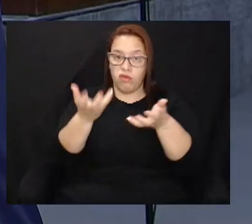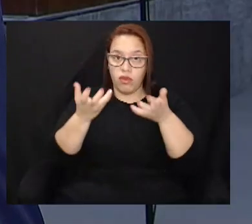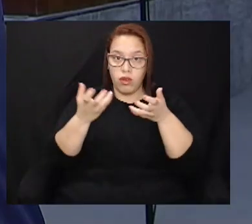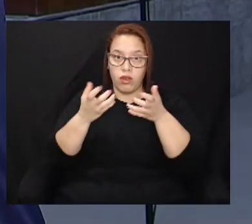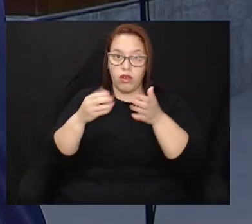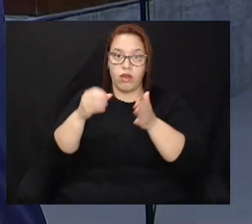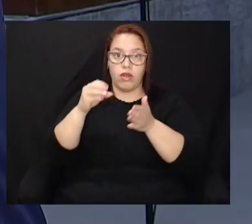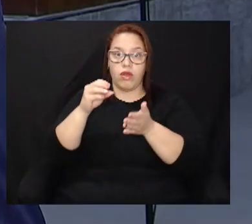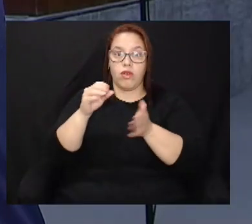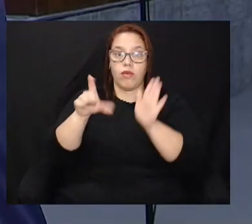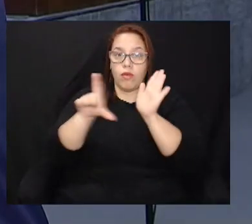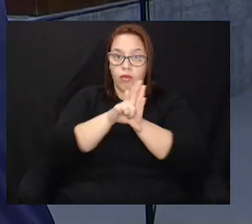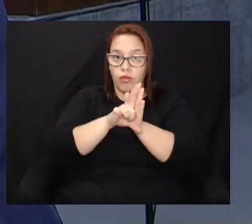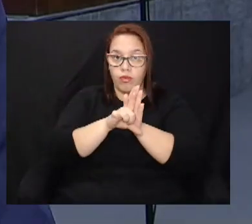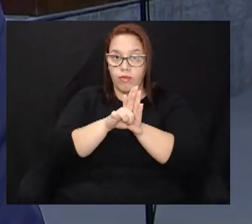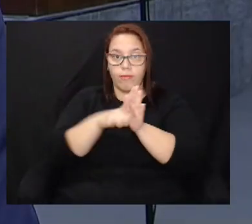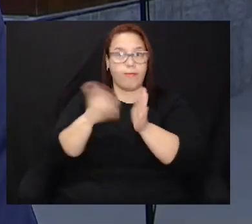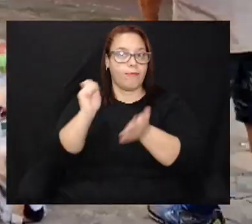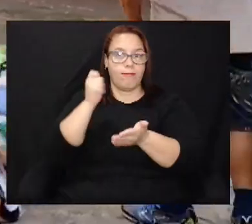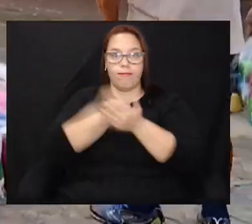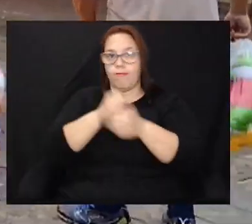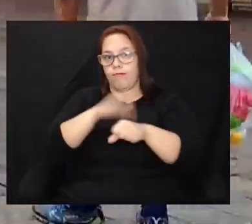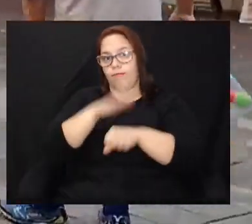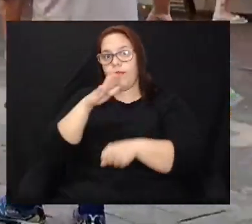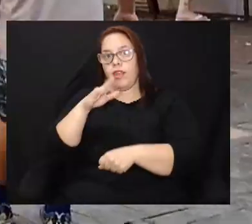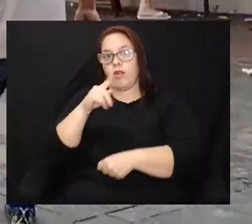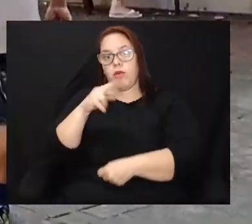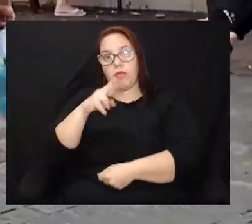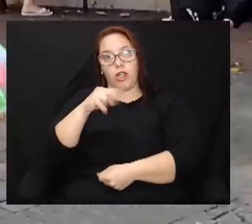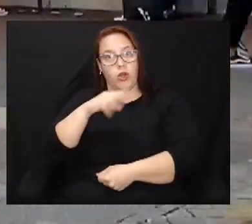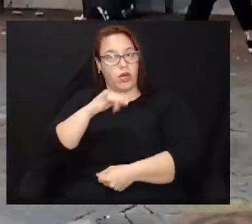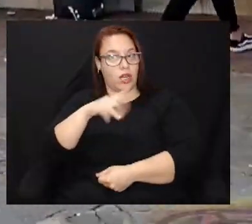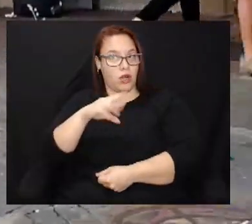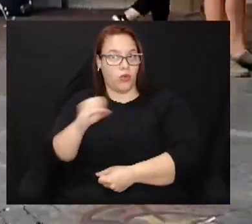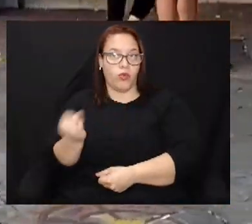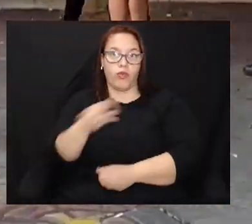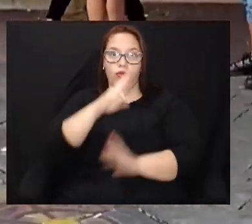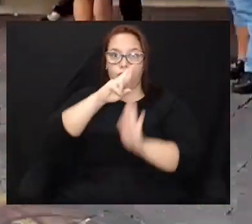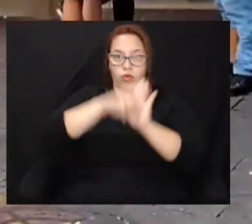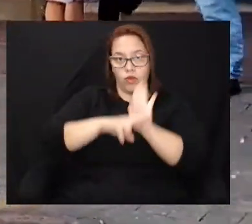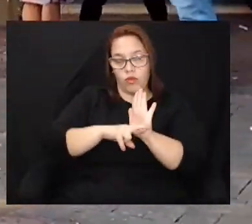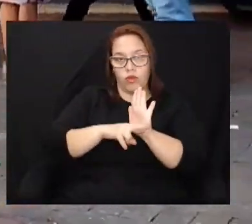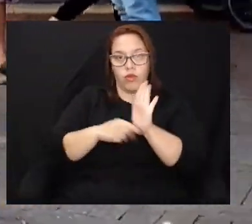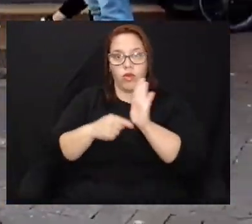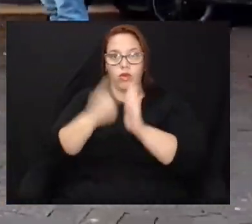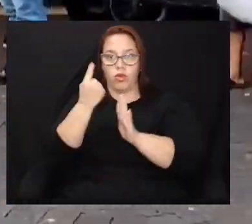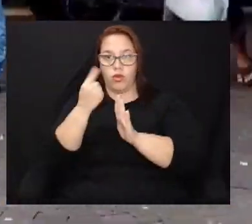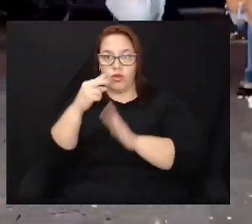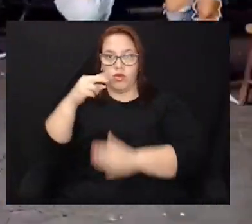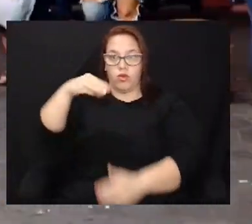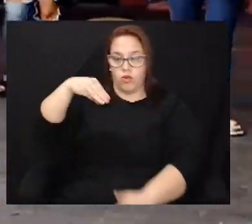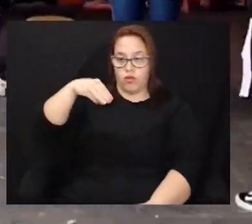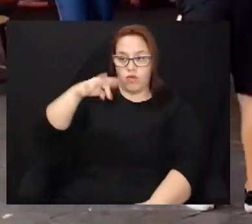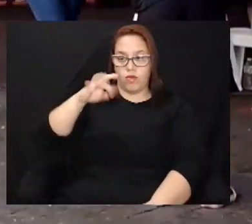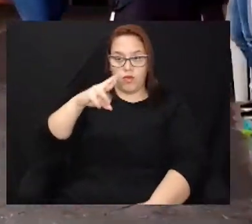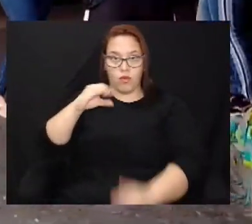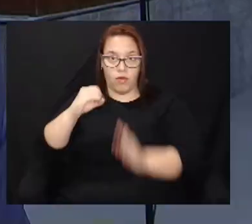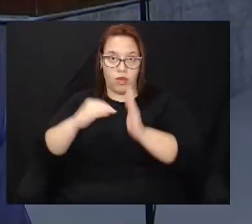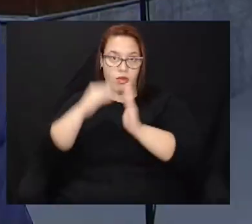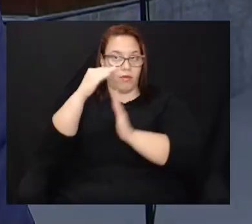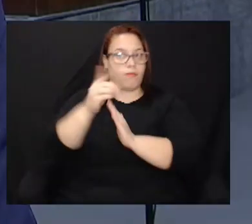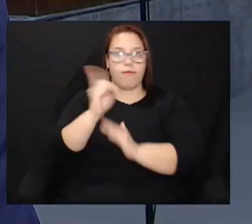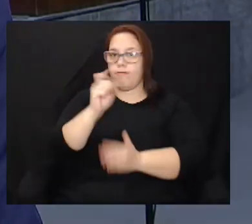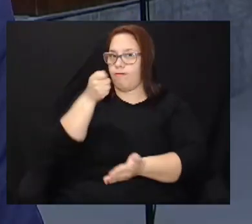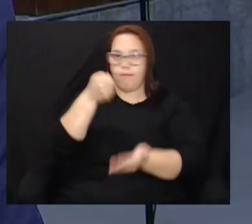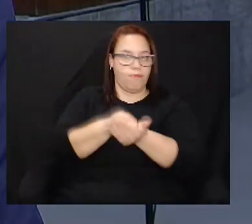lei para que não cobre os permissionários. Com a nova redação, o primeiro metro quadrado excedente não será